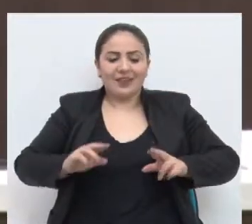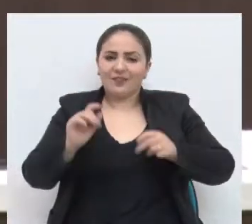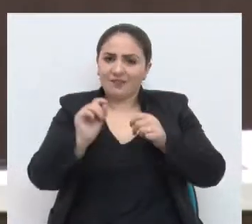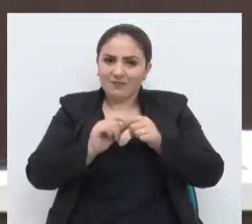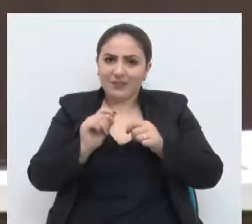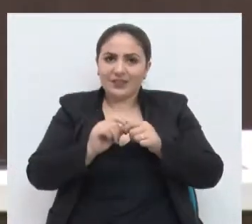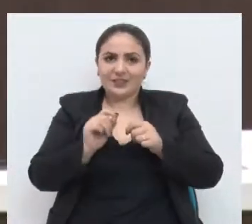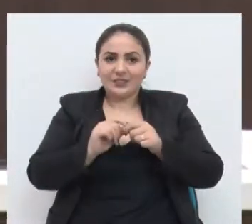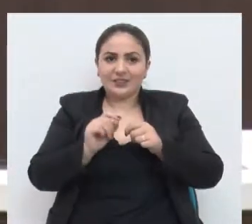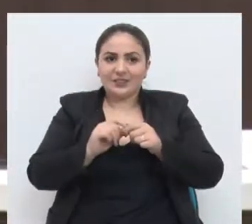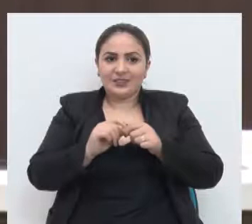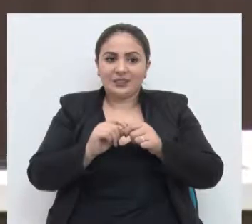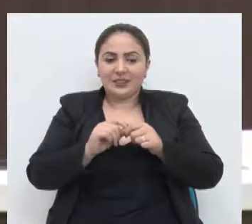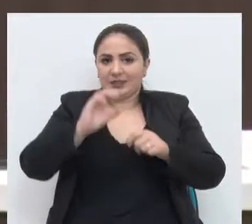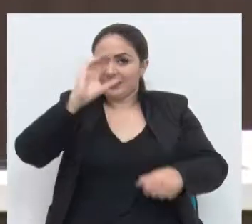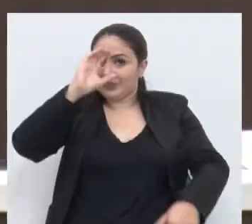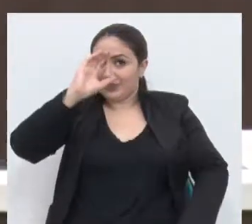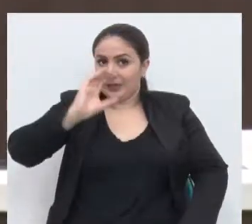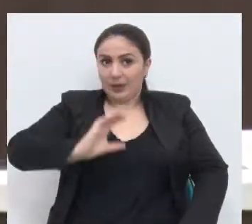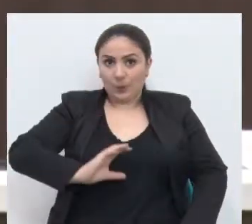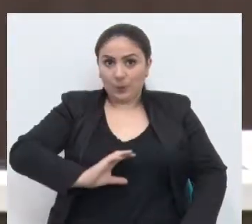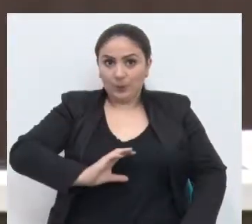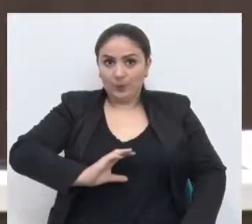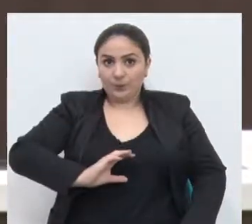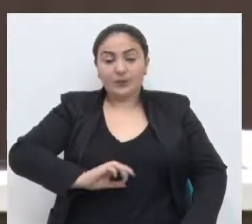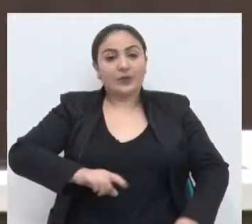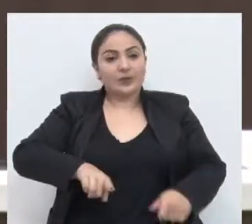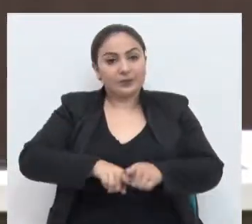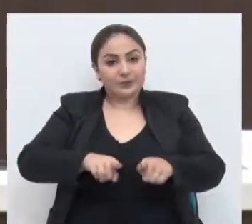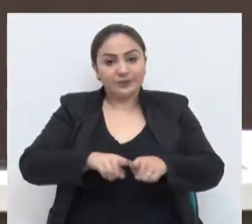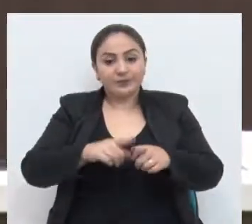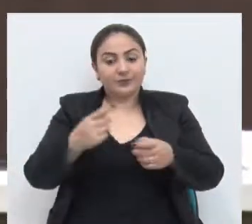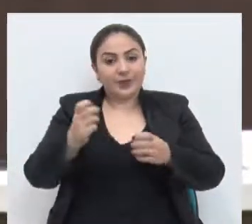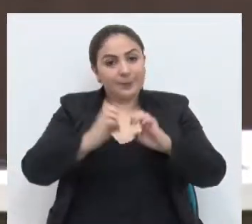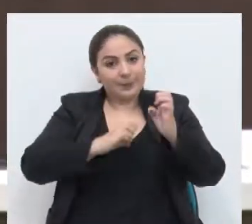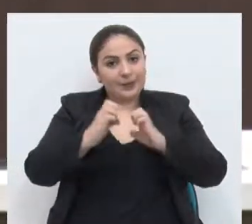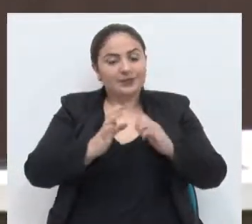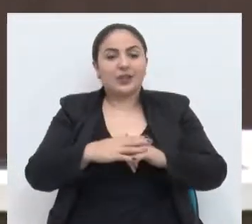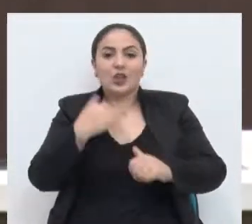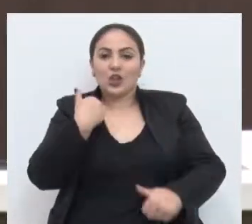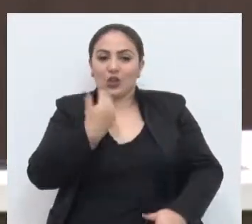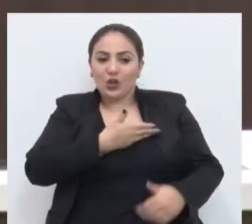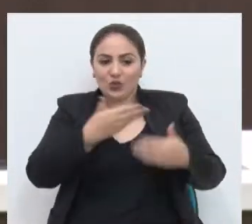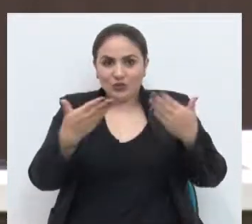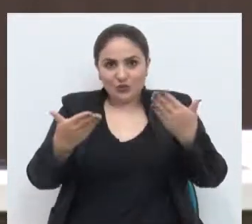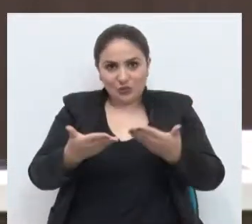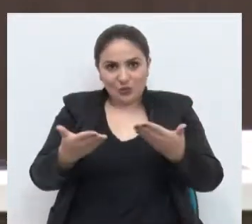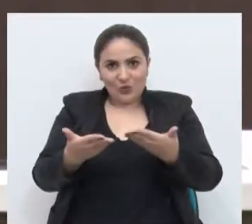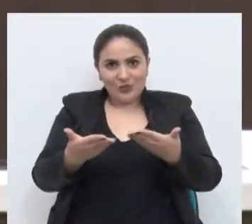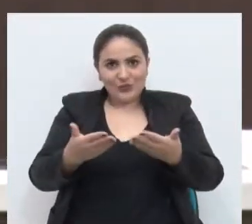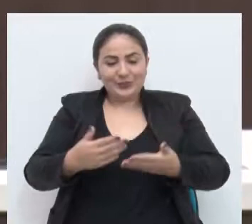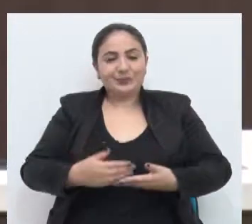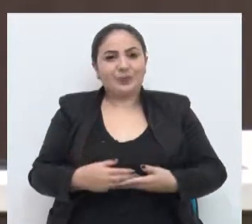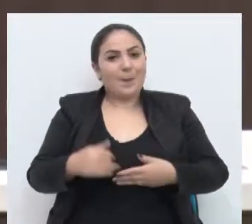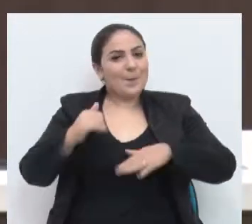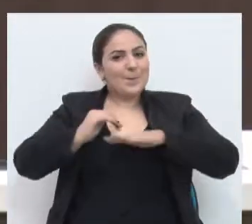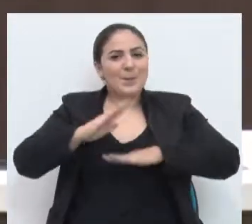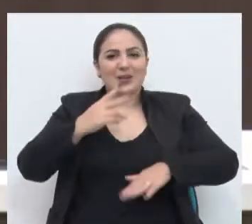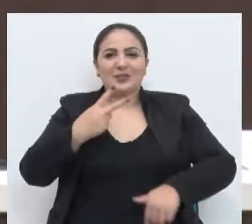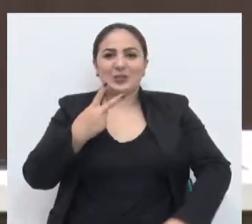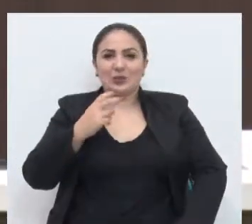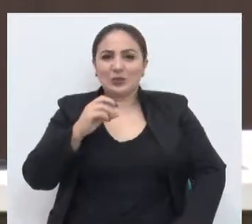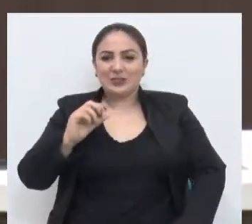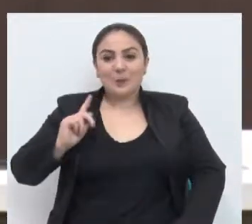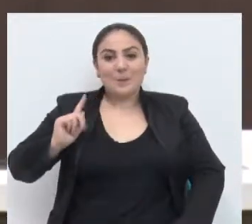é feita por cidadãos empreendedores. Somos hoje mais